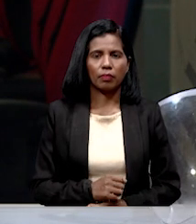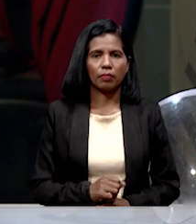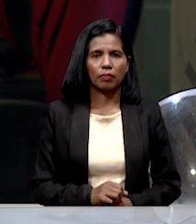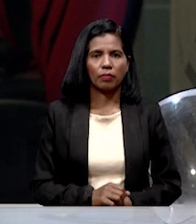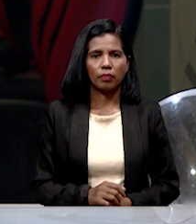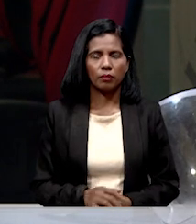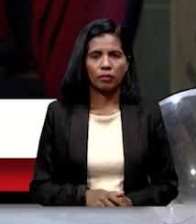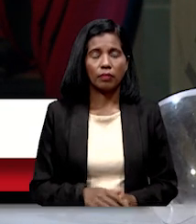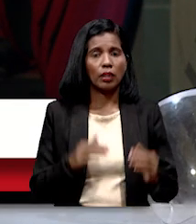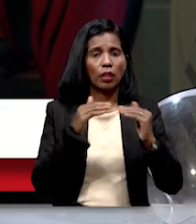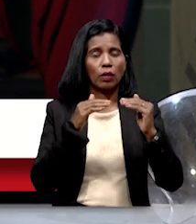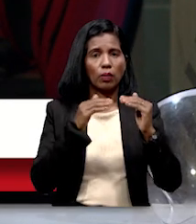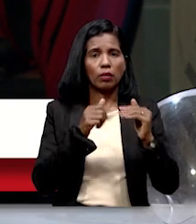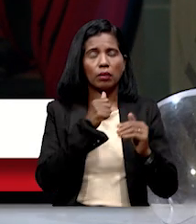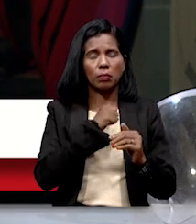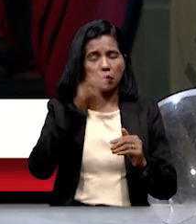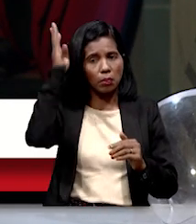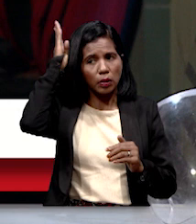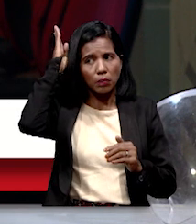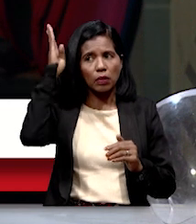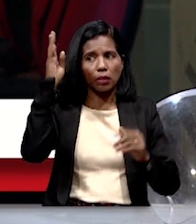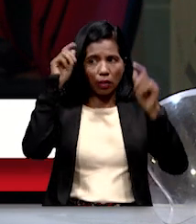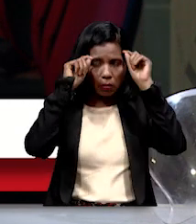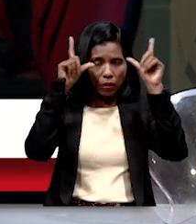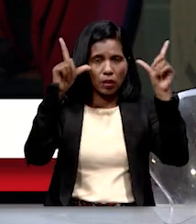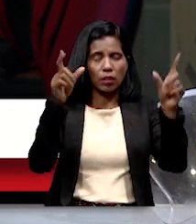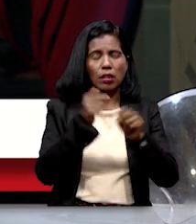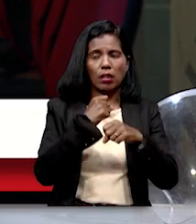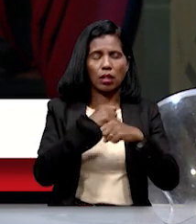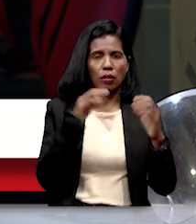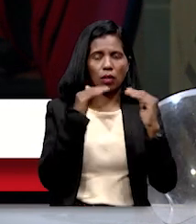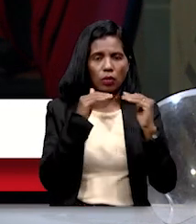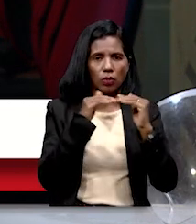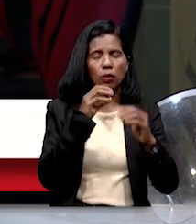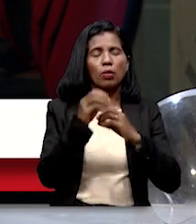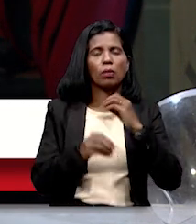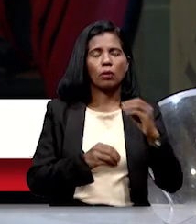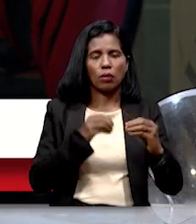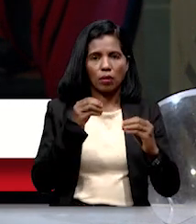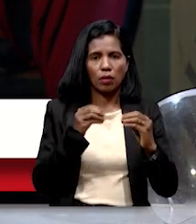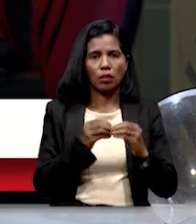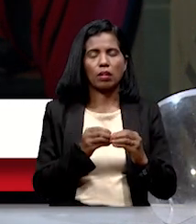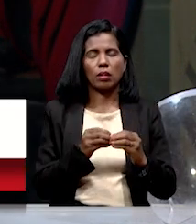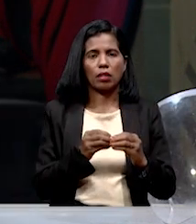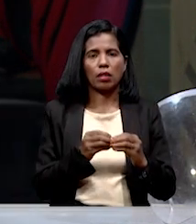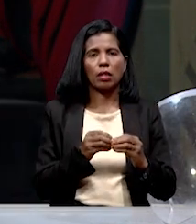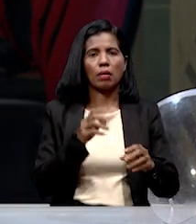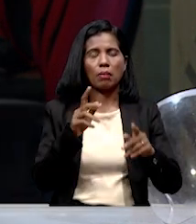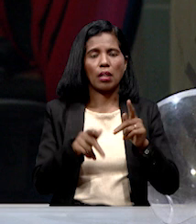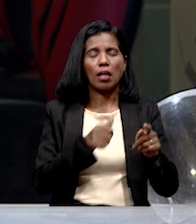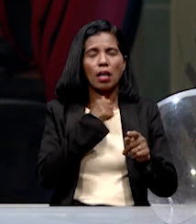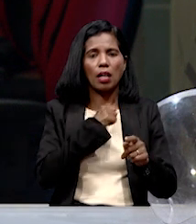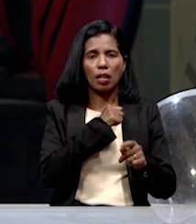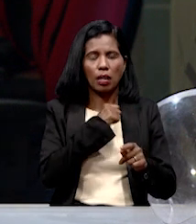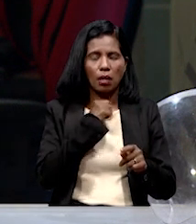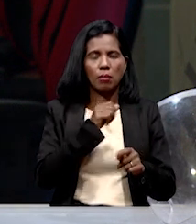Conferência Episcopal Timorense halau conferência imprensa com a ba situação canônica ba ex-padre